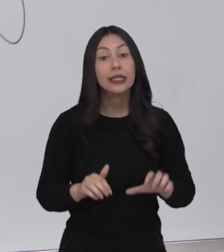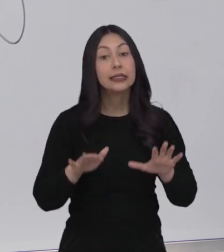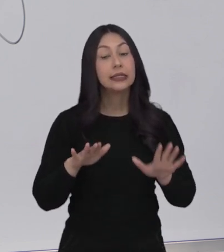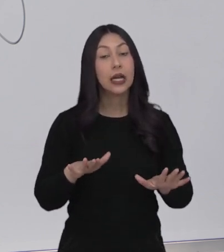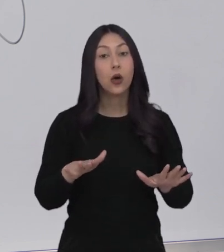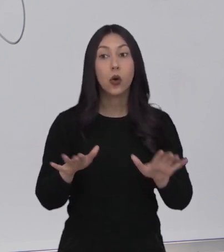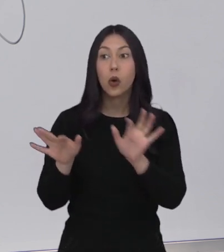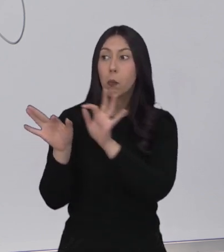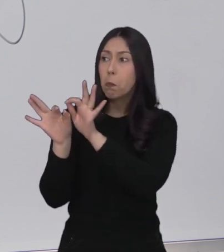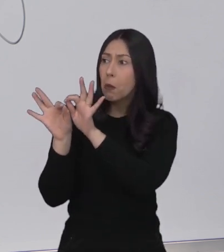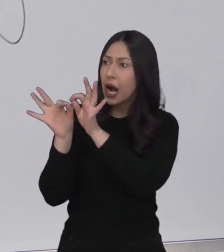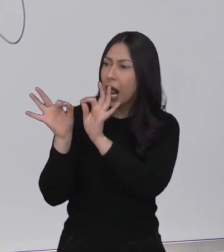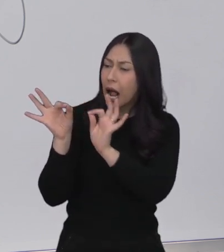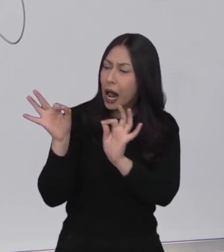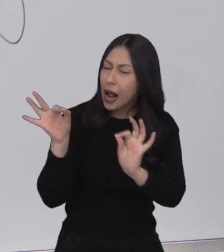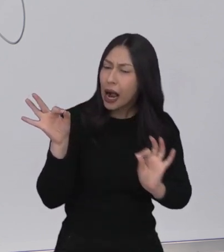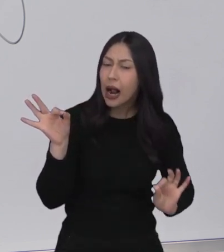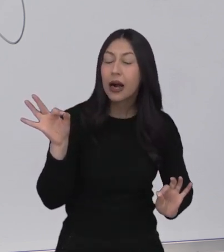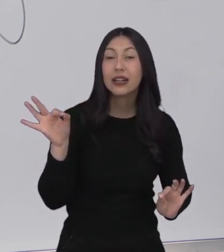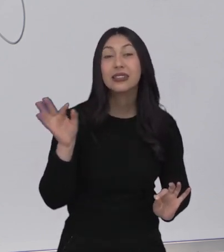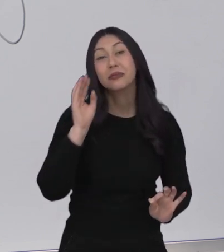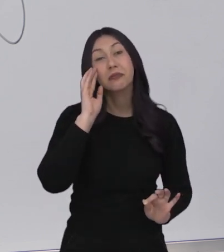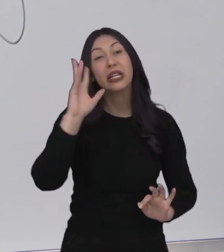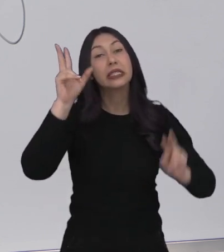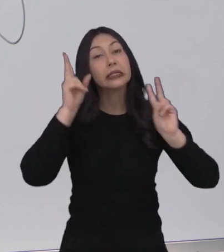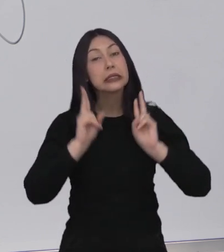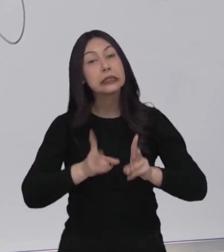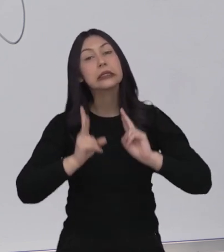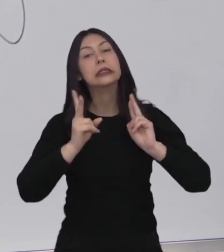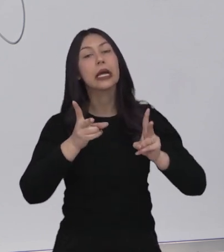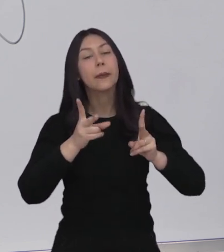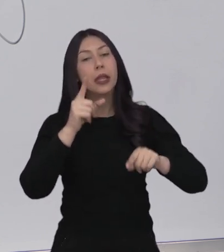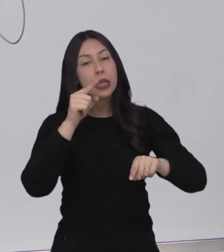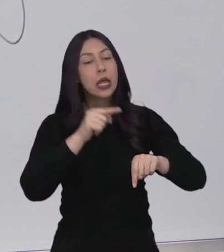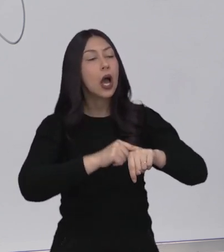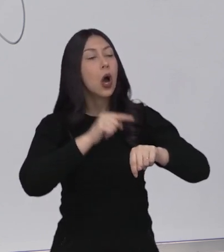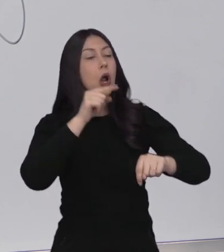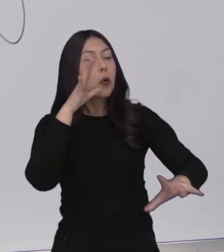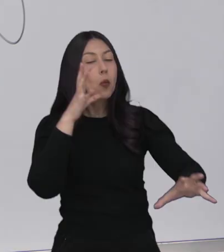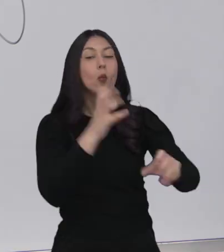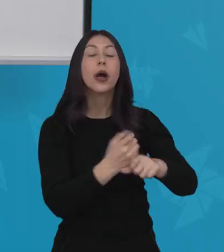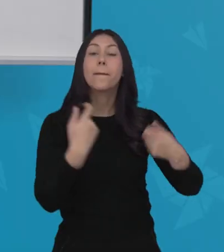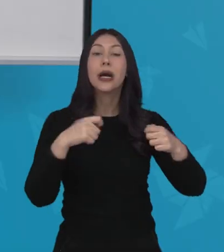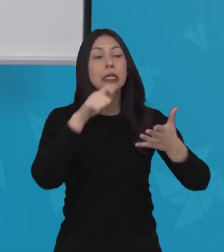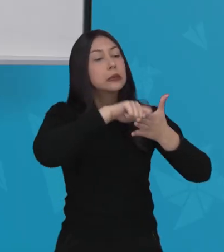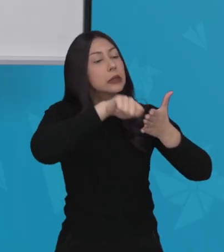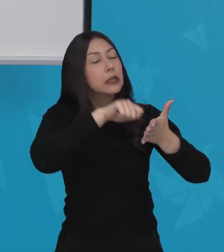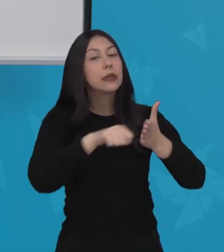Esse número é gigantesco. Imagina todas as vezes que você for fazer uma conta, você ter que escrever